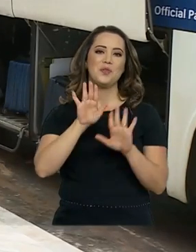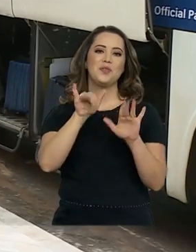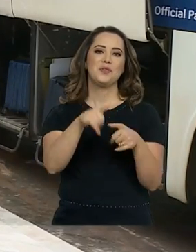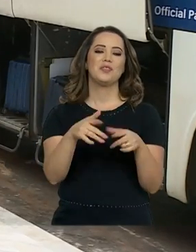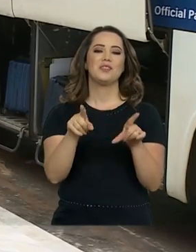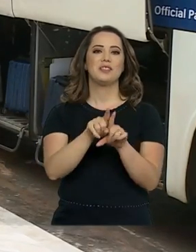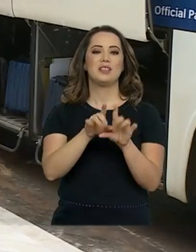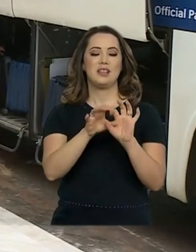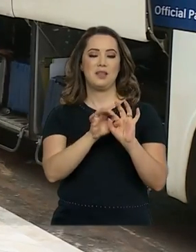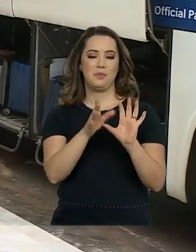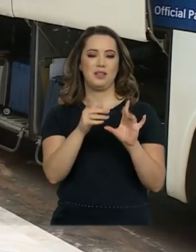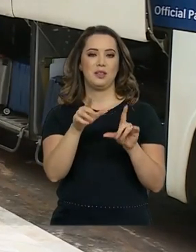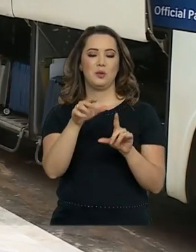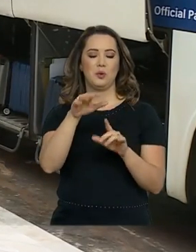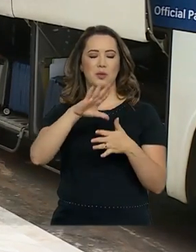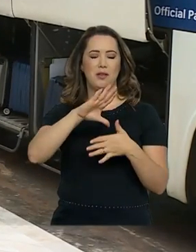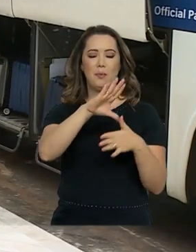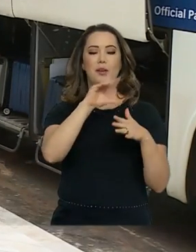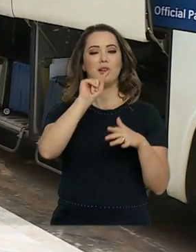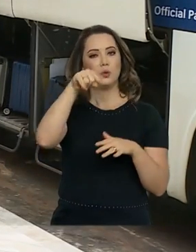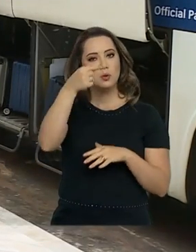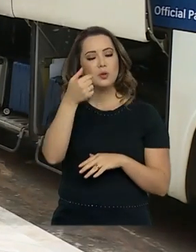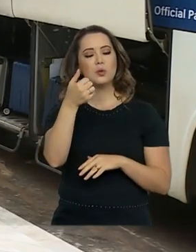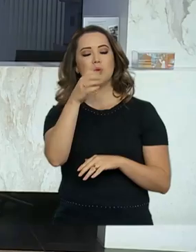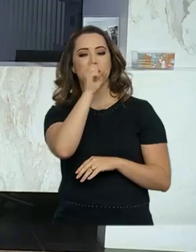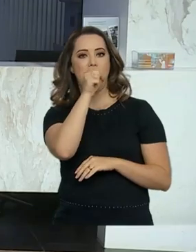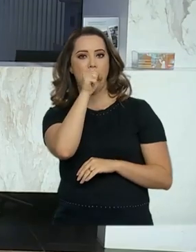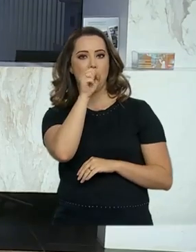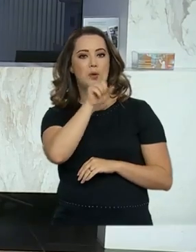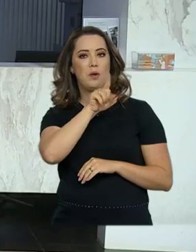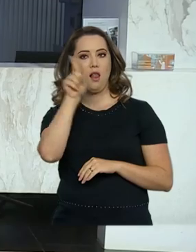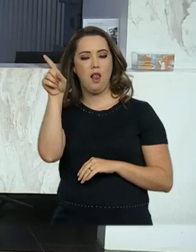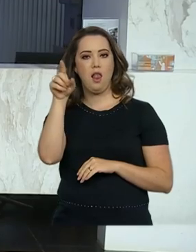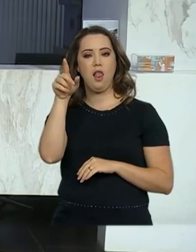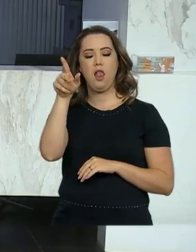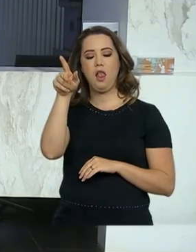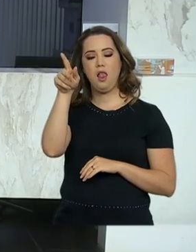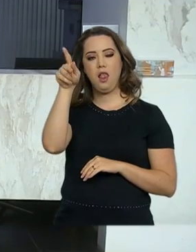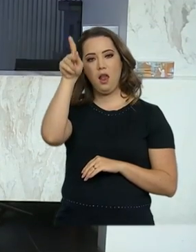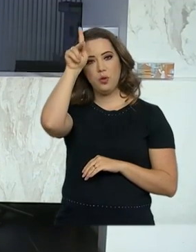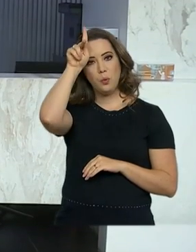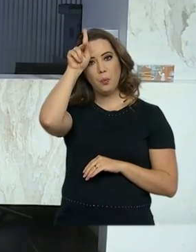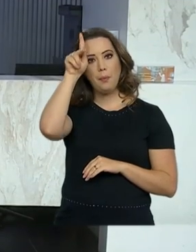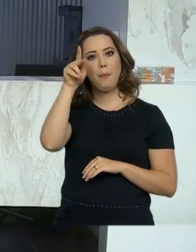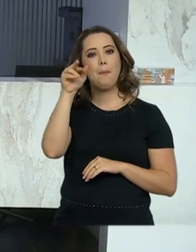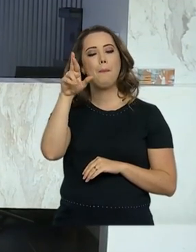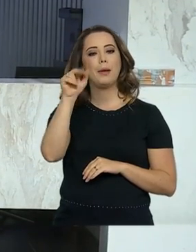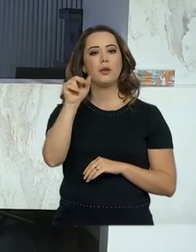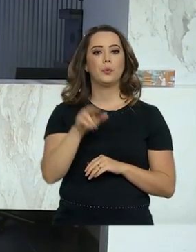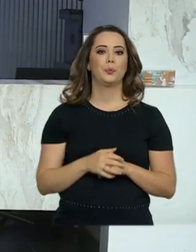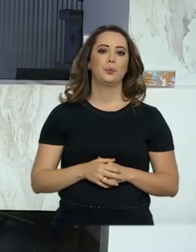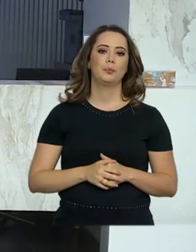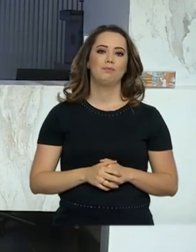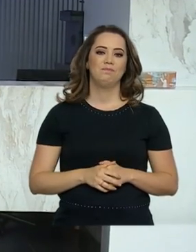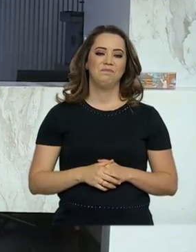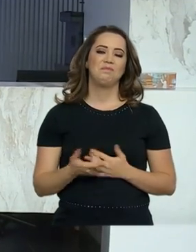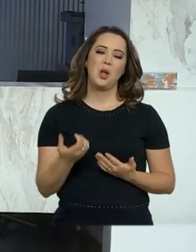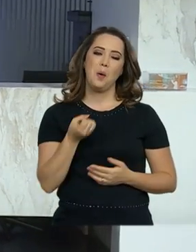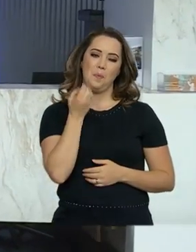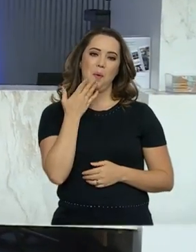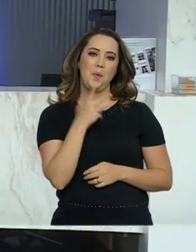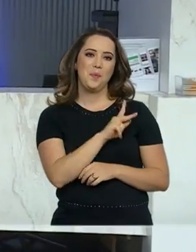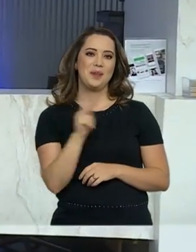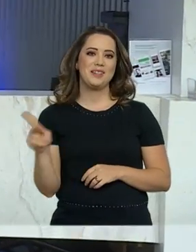será realizada no próximo sábado em lima no peru é muito prazeroso desse conhecimento do presidente acho que